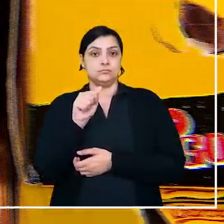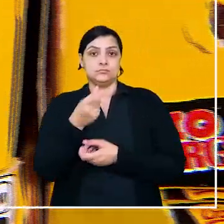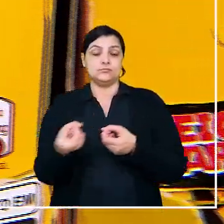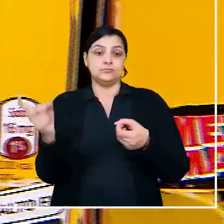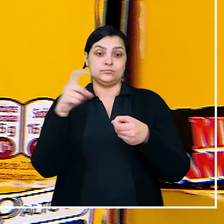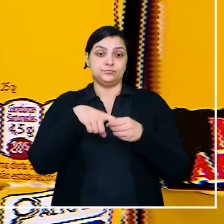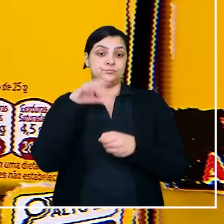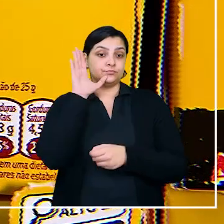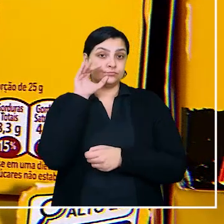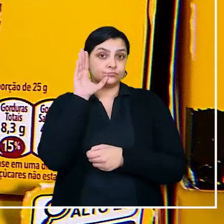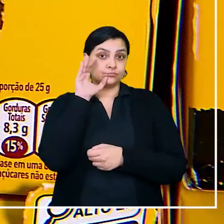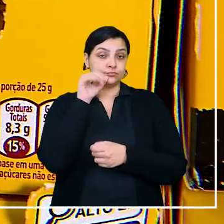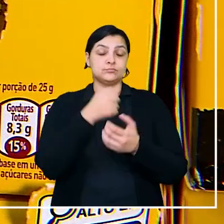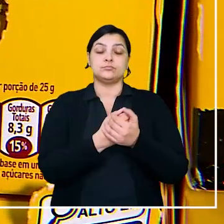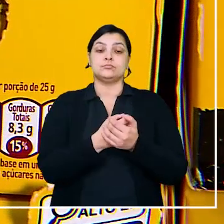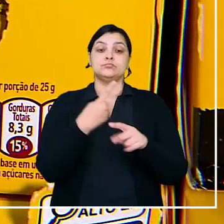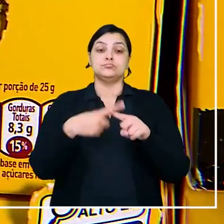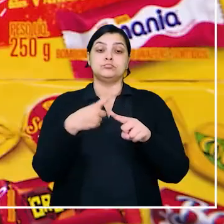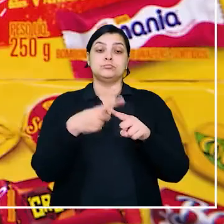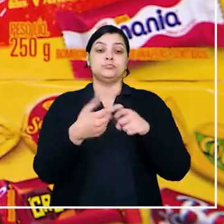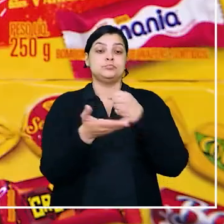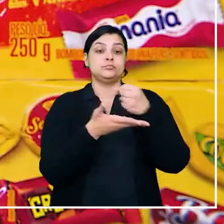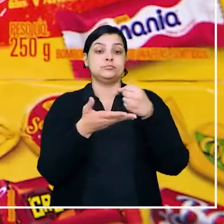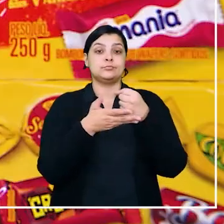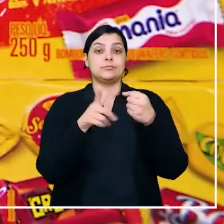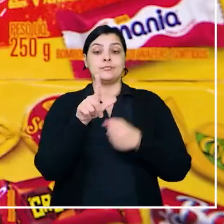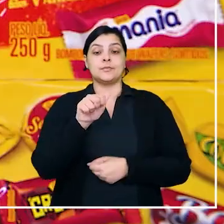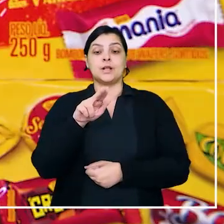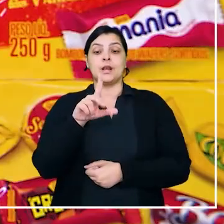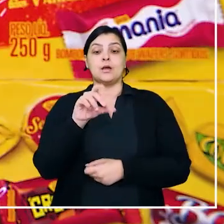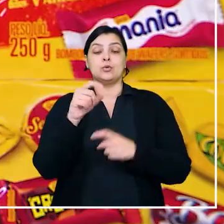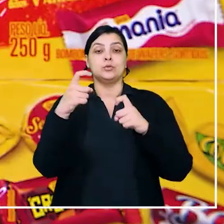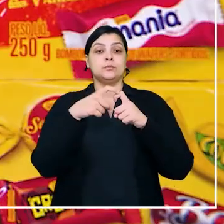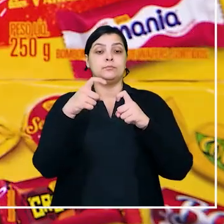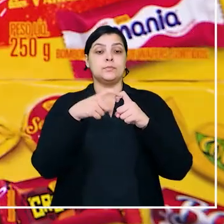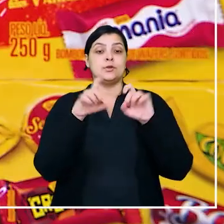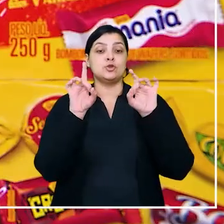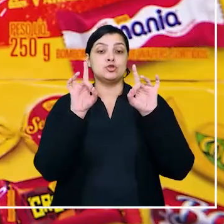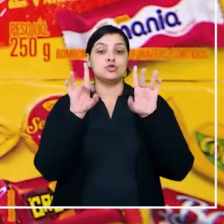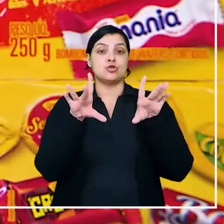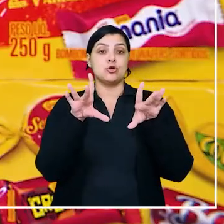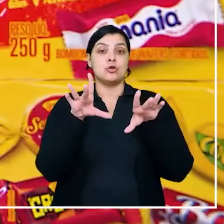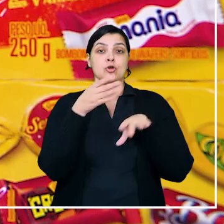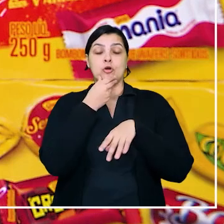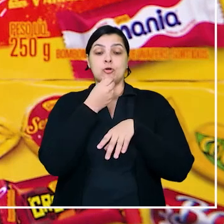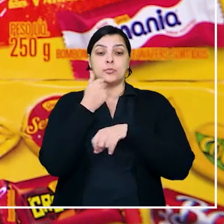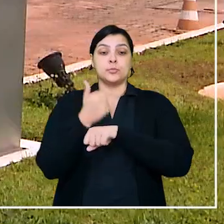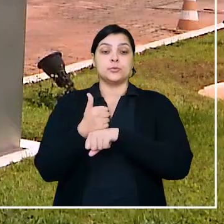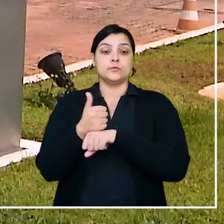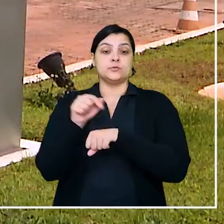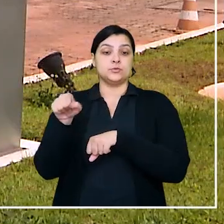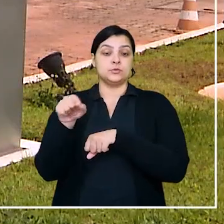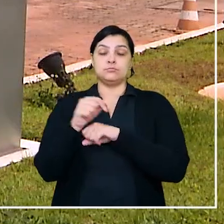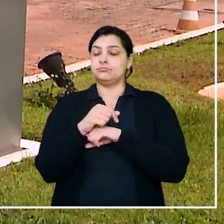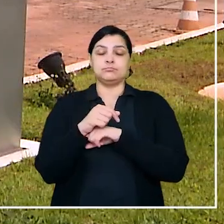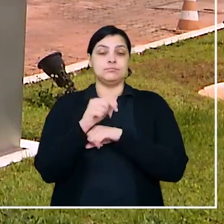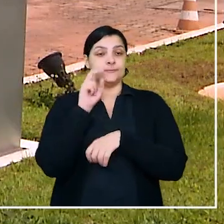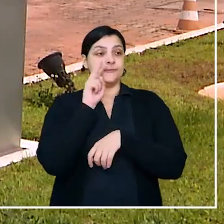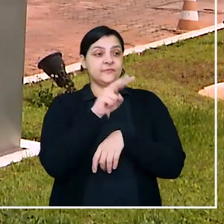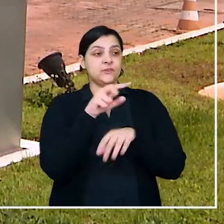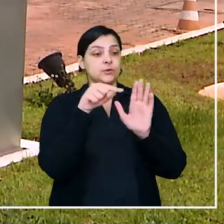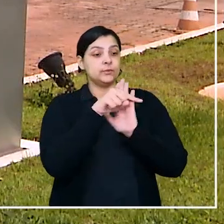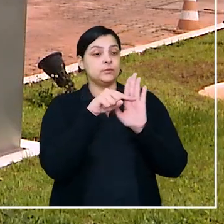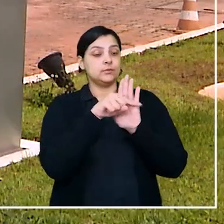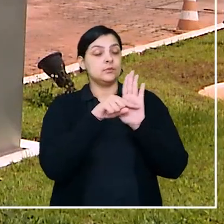o retorno do trabalhador foi baseada em laudo médico juntado apenas pelo profissional, sem considerar